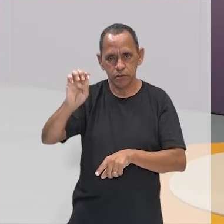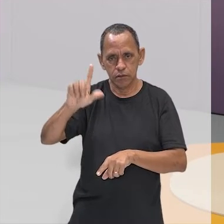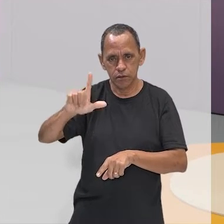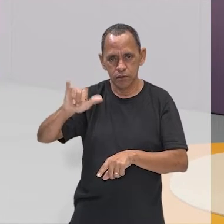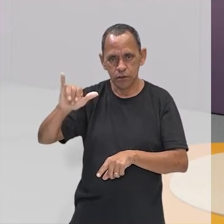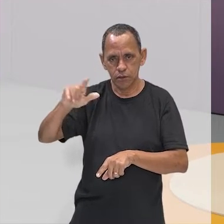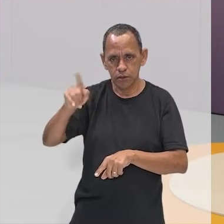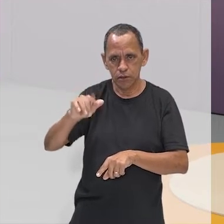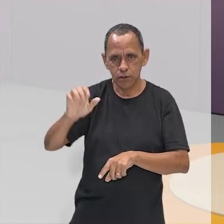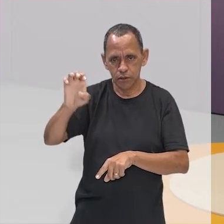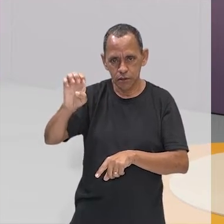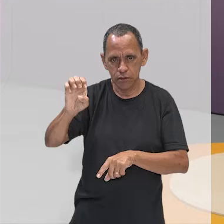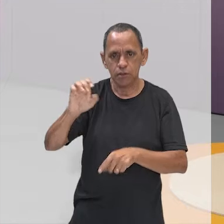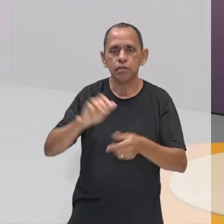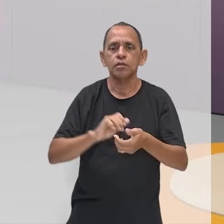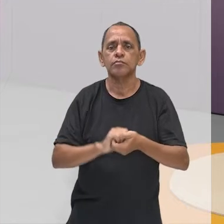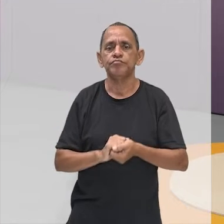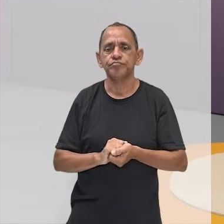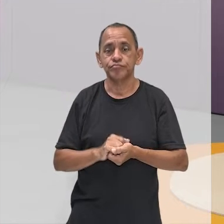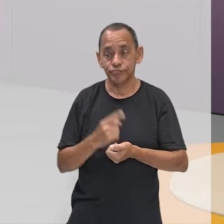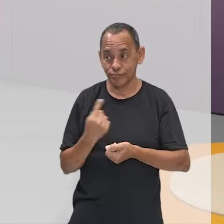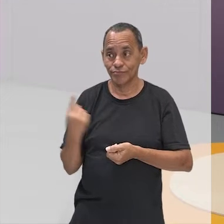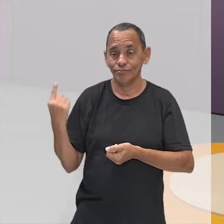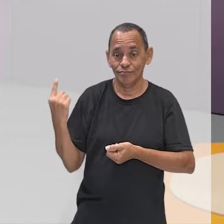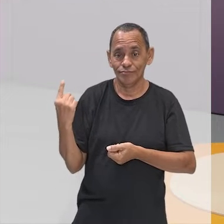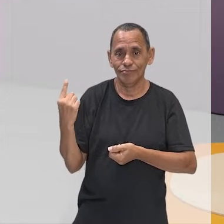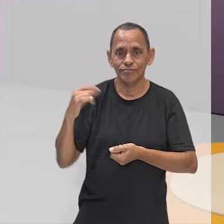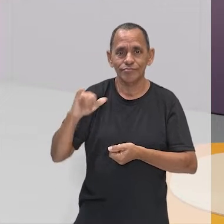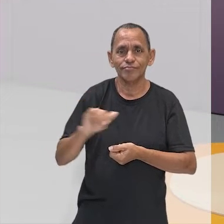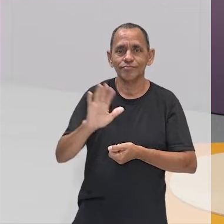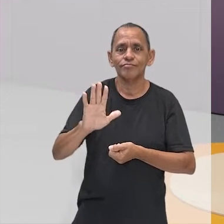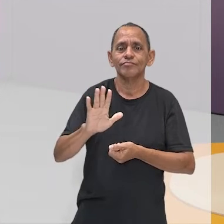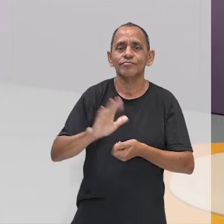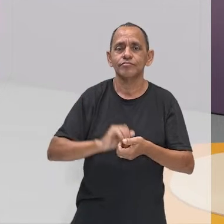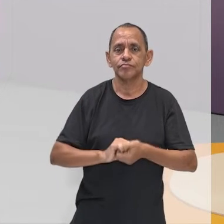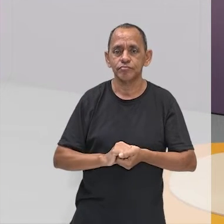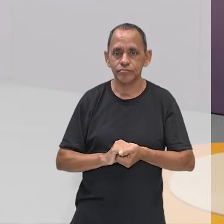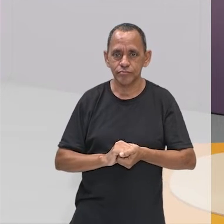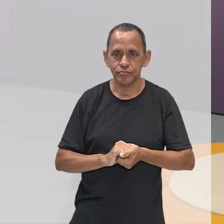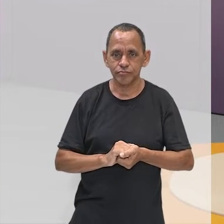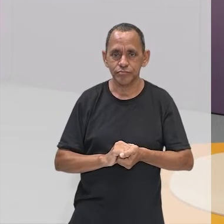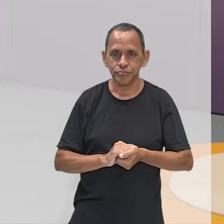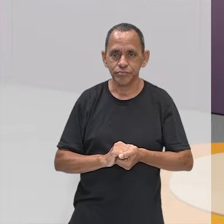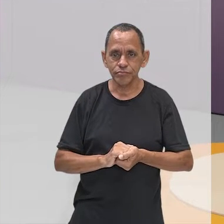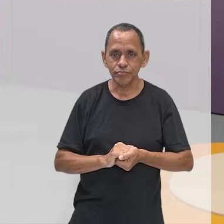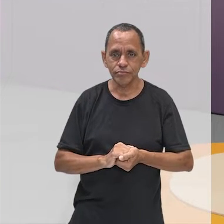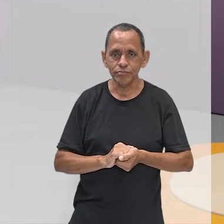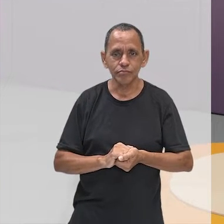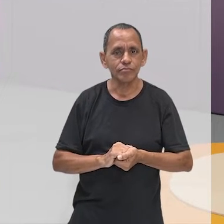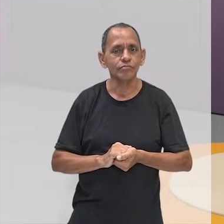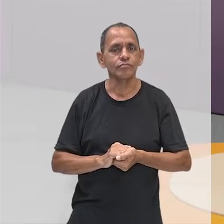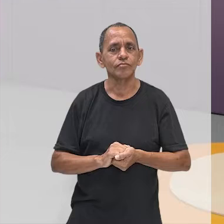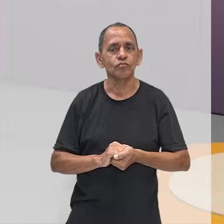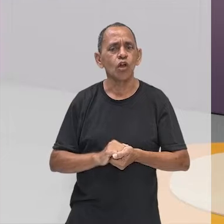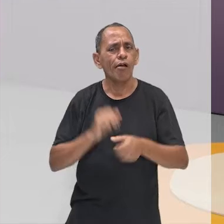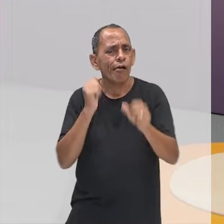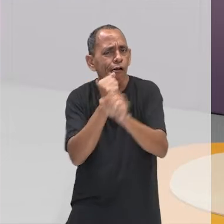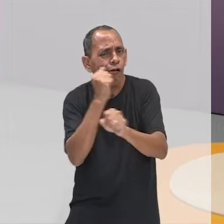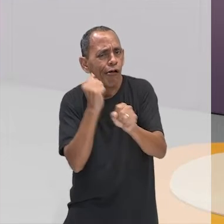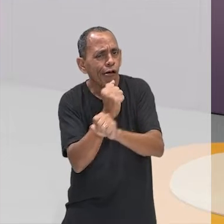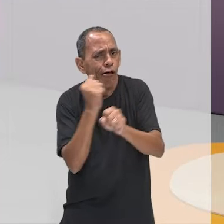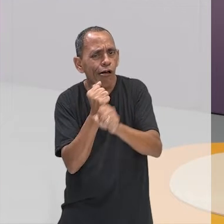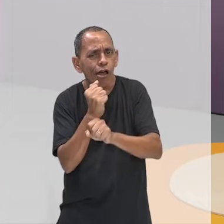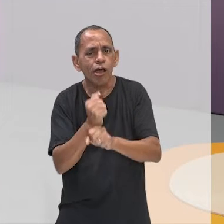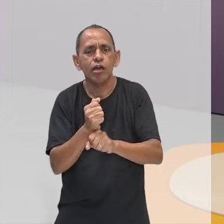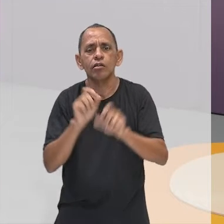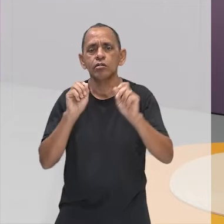da arquitetura maia. Nós vamos ter aqui as pirâmides, olha só, os maias construíram pirâmides